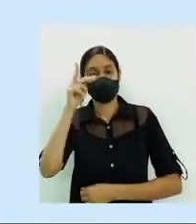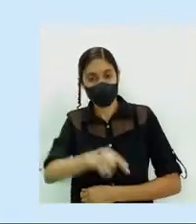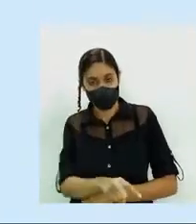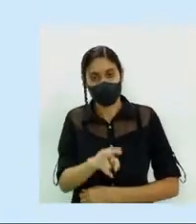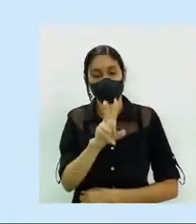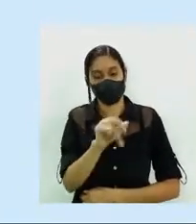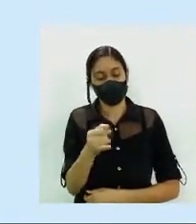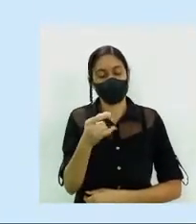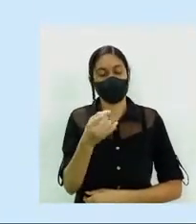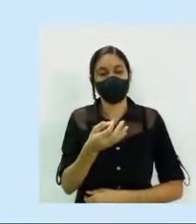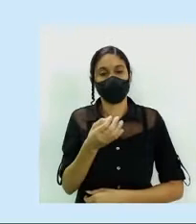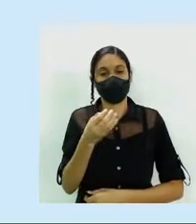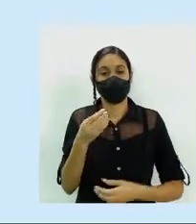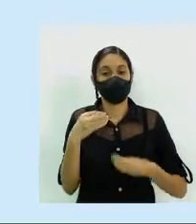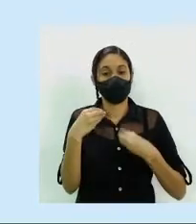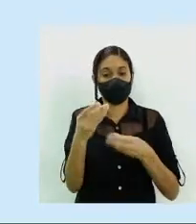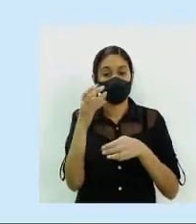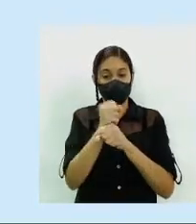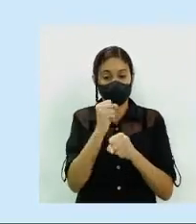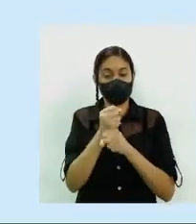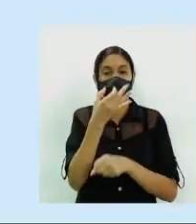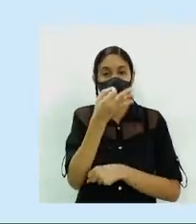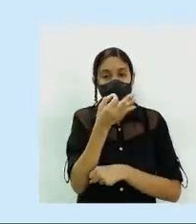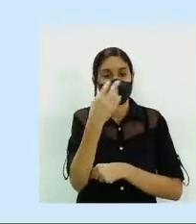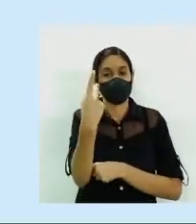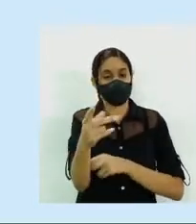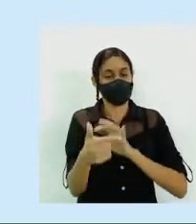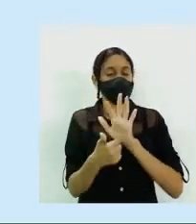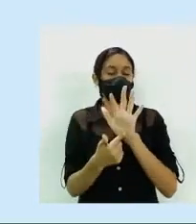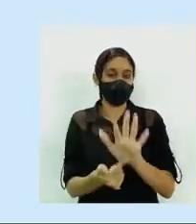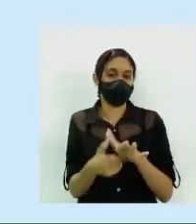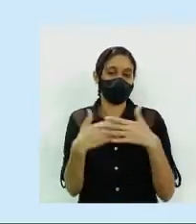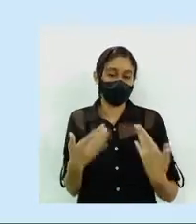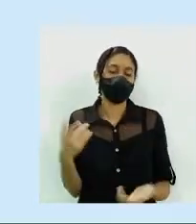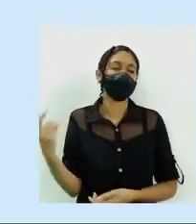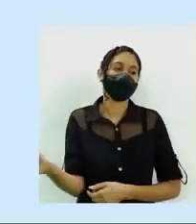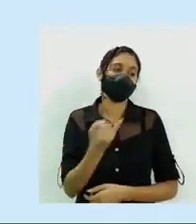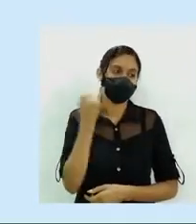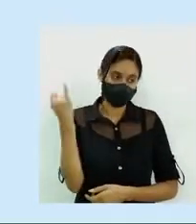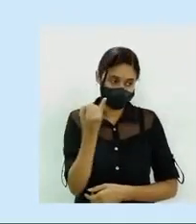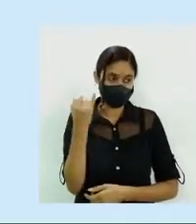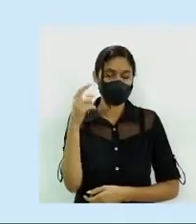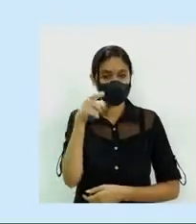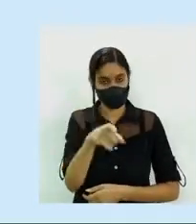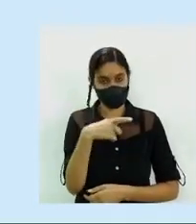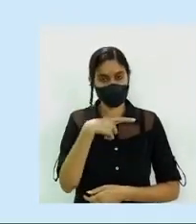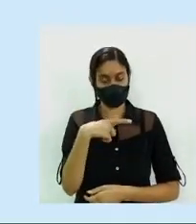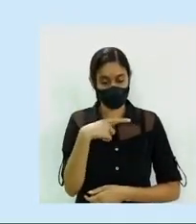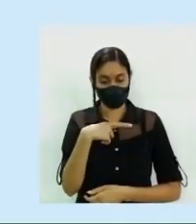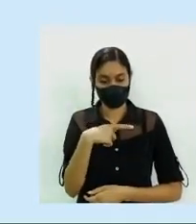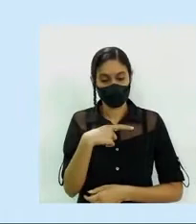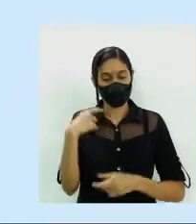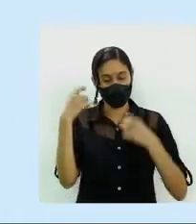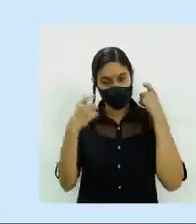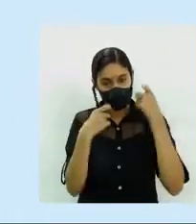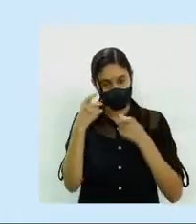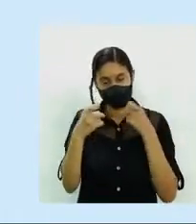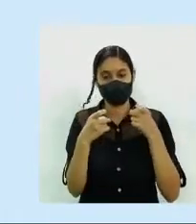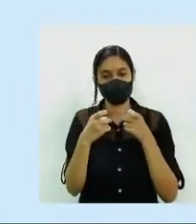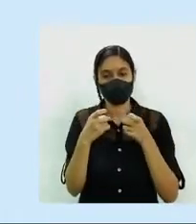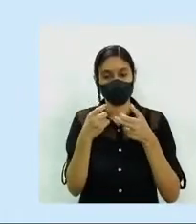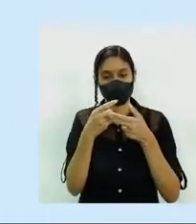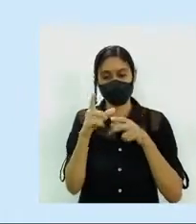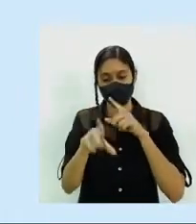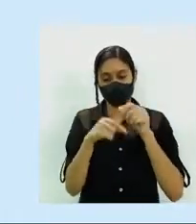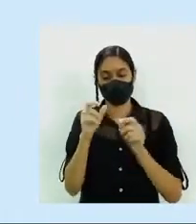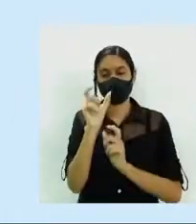dar a opinião, é que vai dar a nota sobre a sua apresentação. Então, é importante que você tenha essa preocupação com a escolha